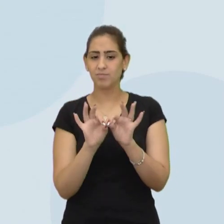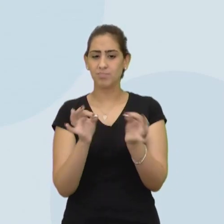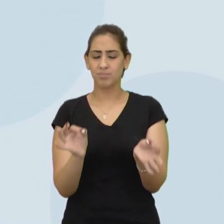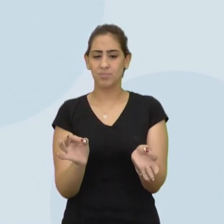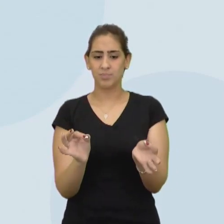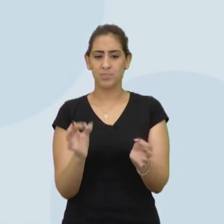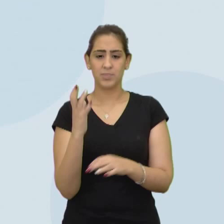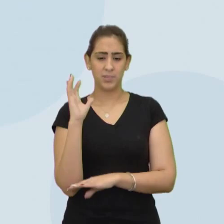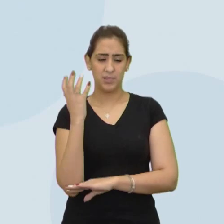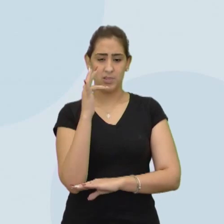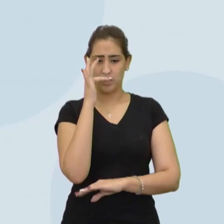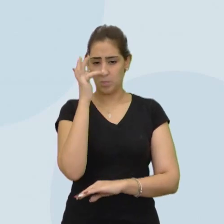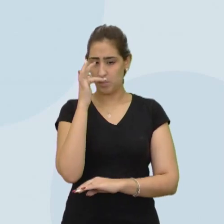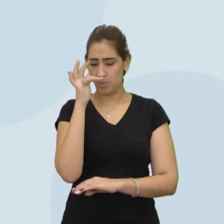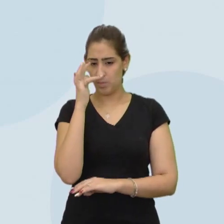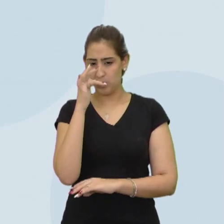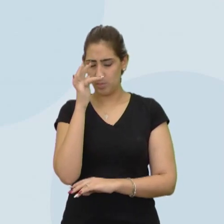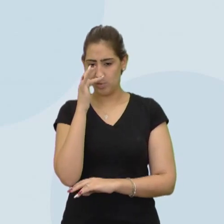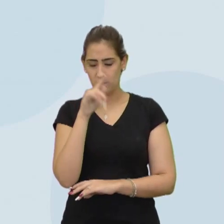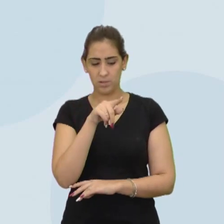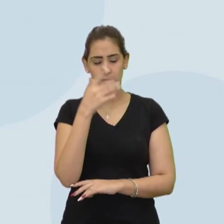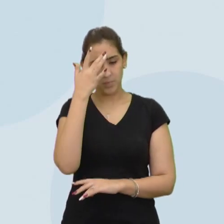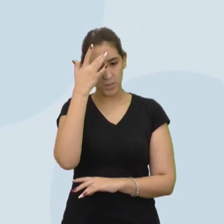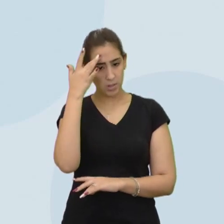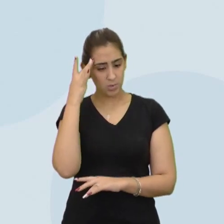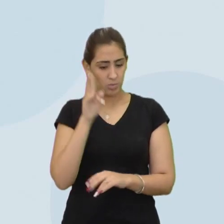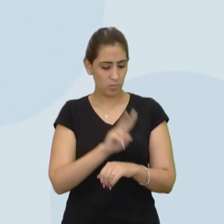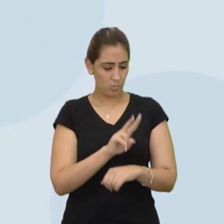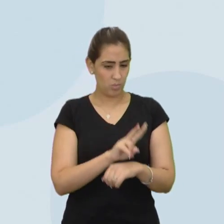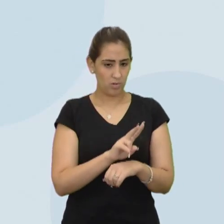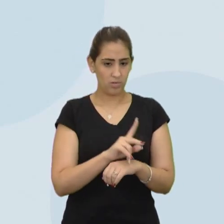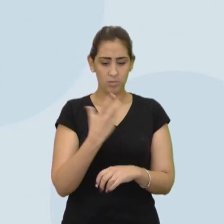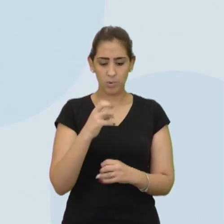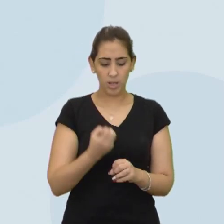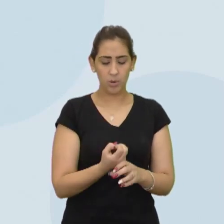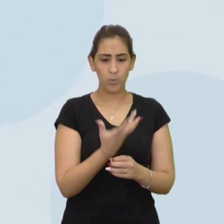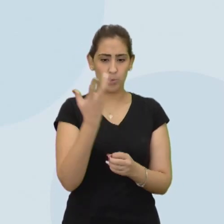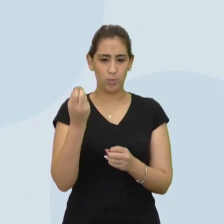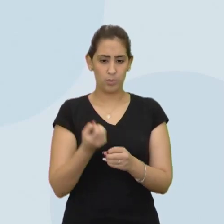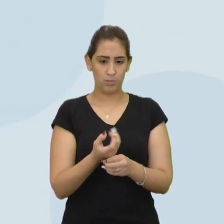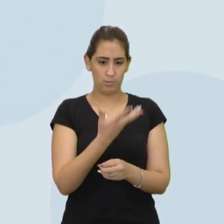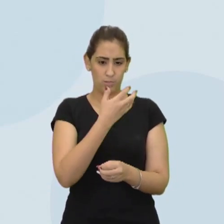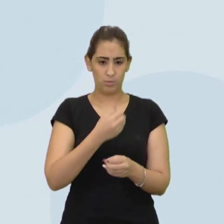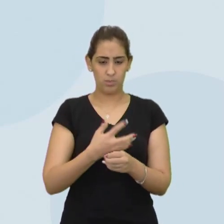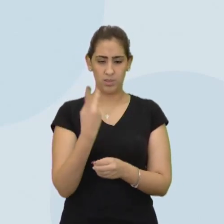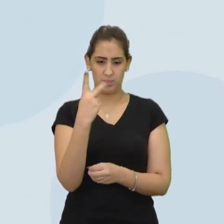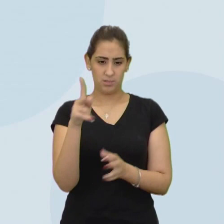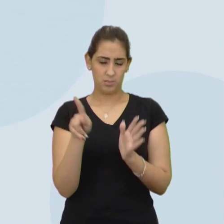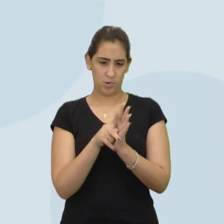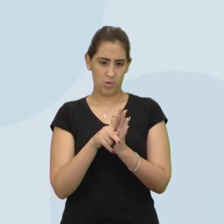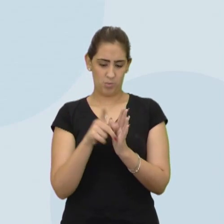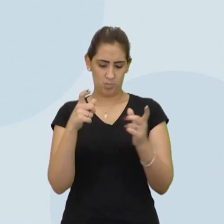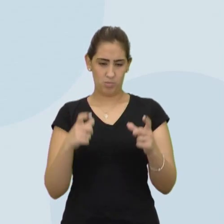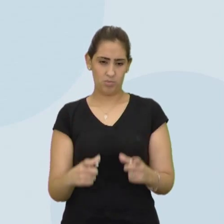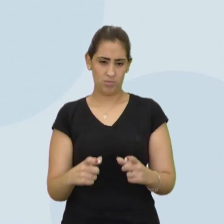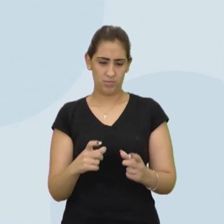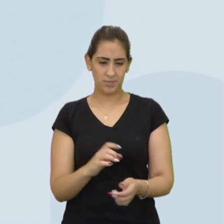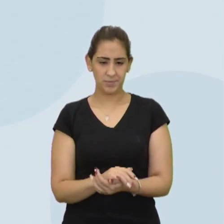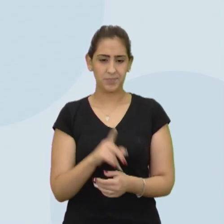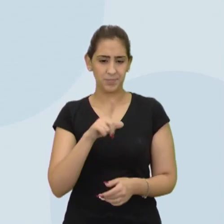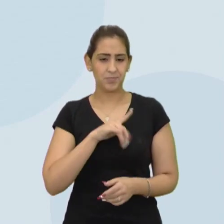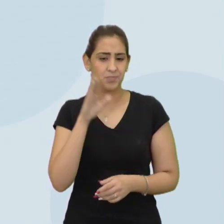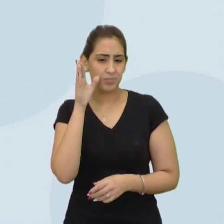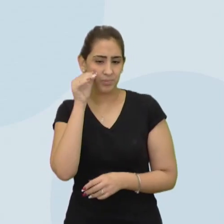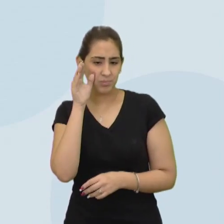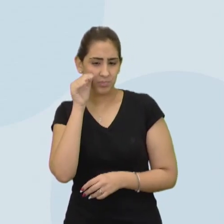as plantas que os jardineiros não querem que cresçam em seus jardins. Se você tivesse curiosidade sobre as